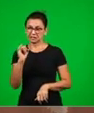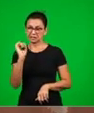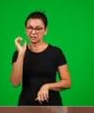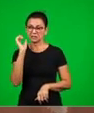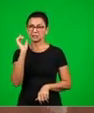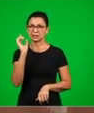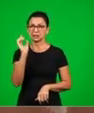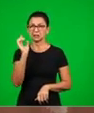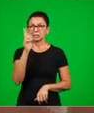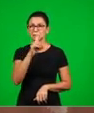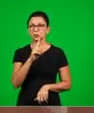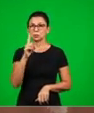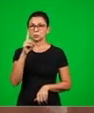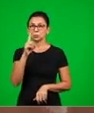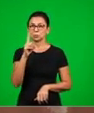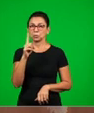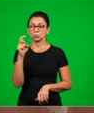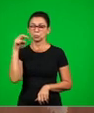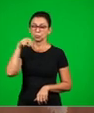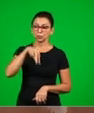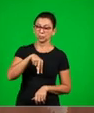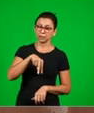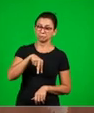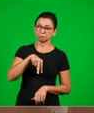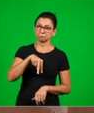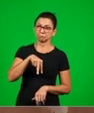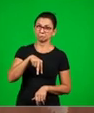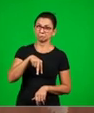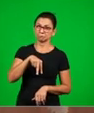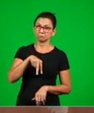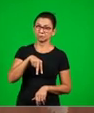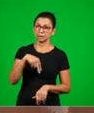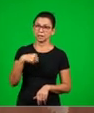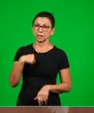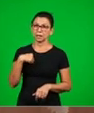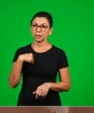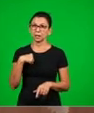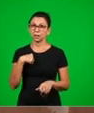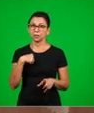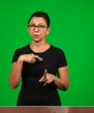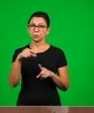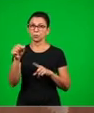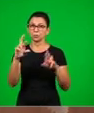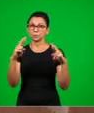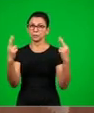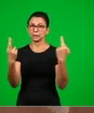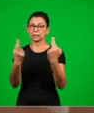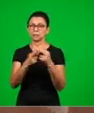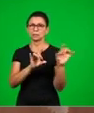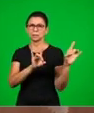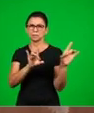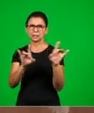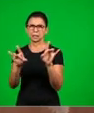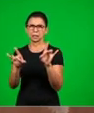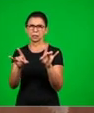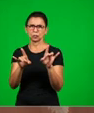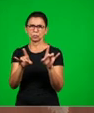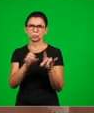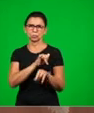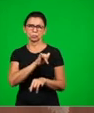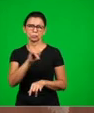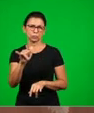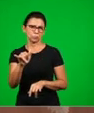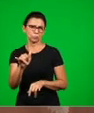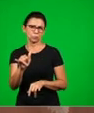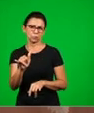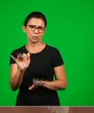que eu vou estar numa reunião especial. Não vou dizer para onde é que eu vou e nem o que é que vou fazer, porque eu nem sei o